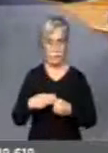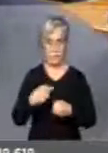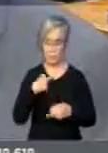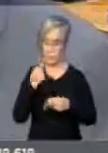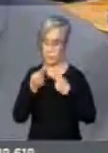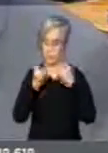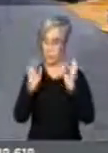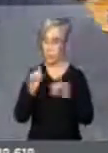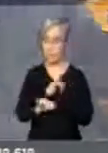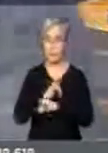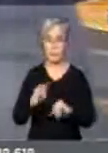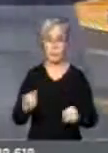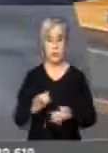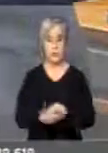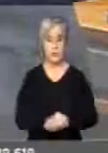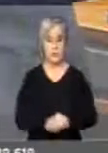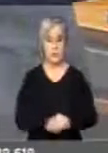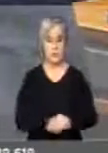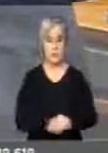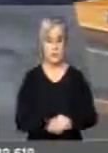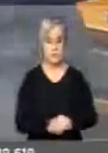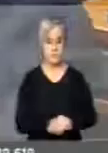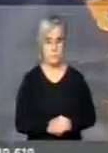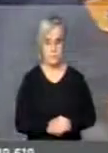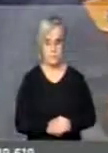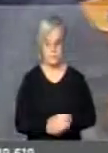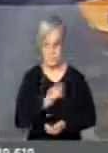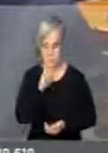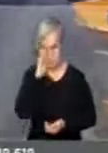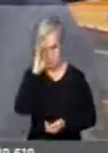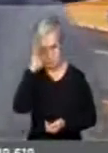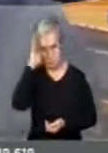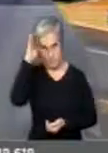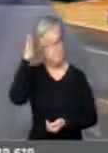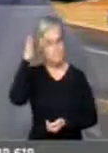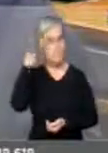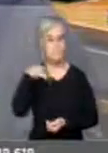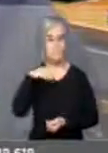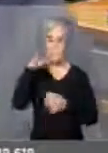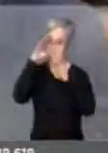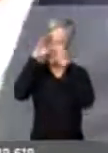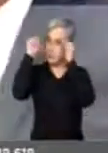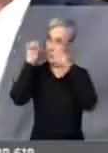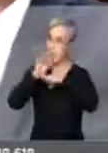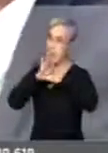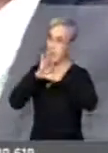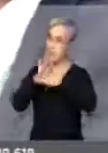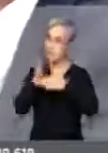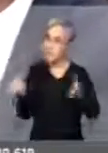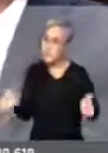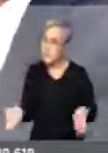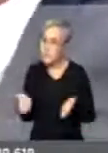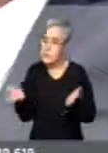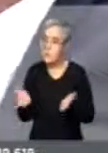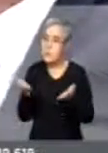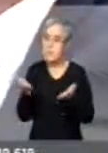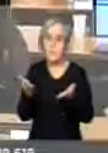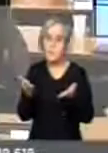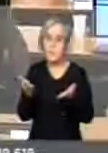falo, Aqui eu vejo o Júlio Marcelo, do Tribunal de Contas da União, falando. O STF ajudou a alimentar a